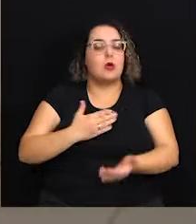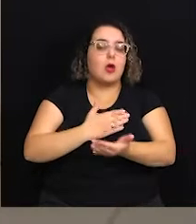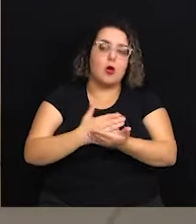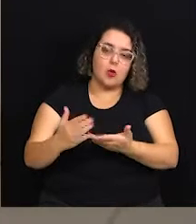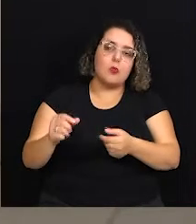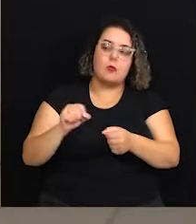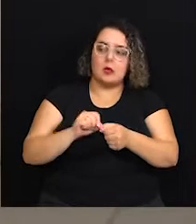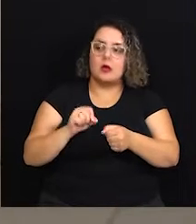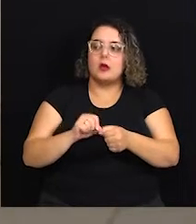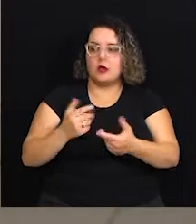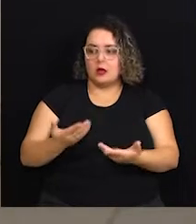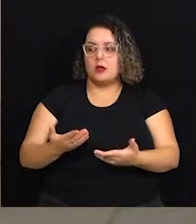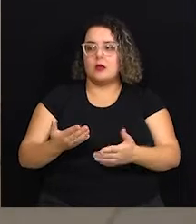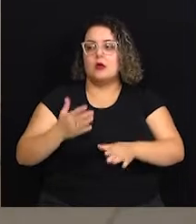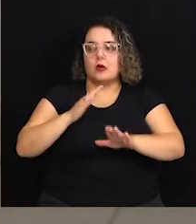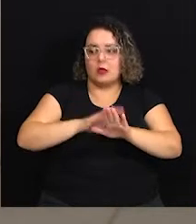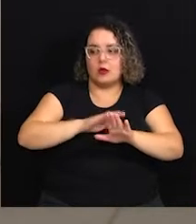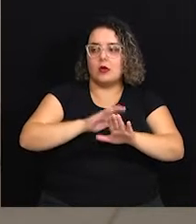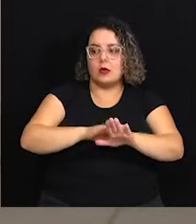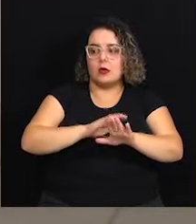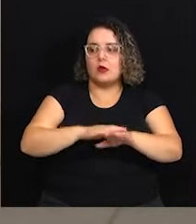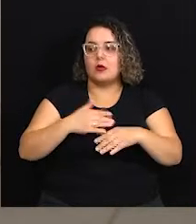comecei a fazer a minha atividade,